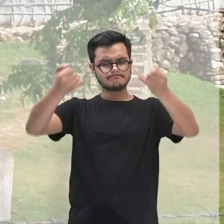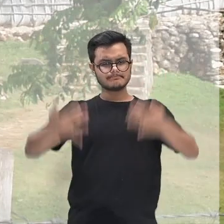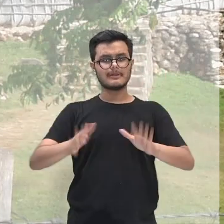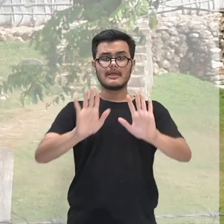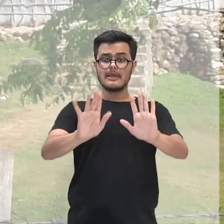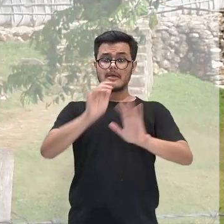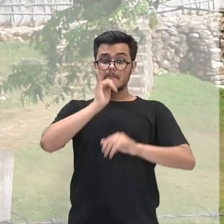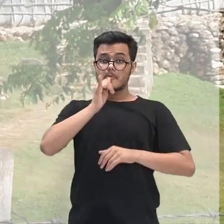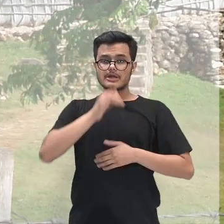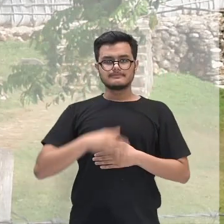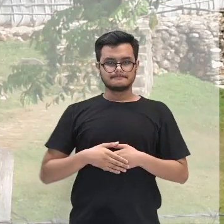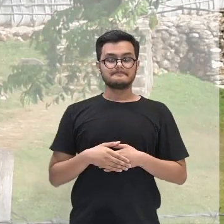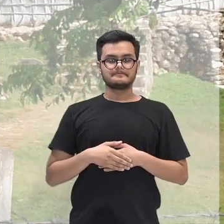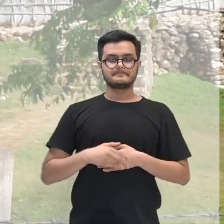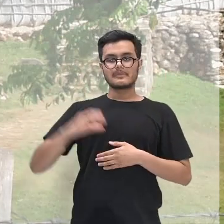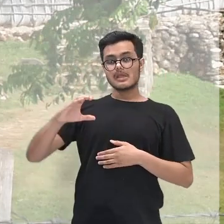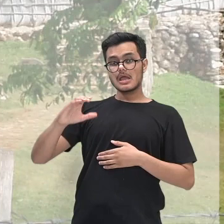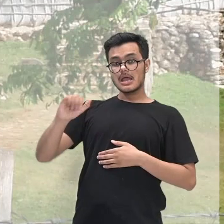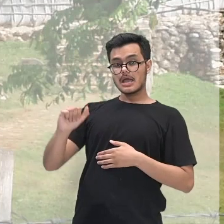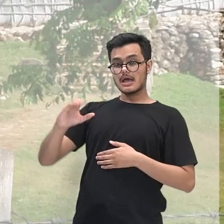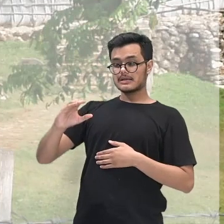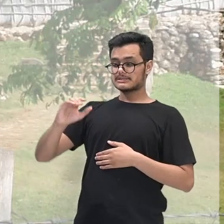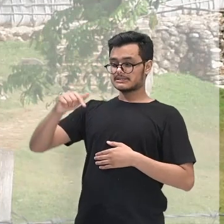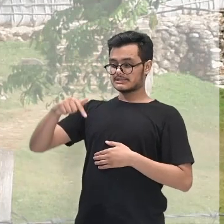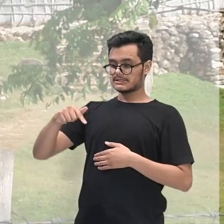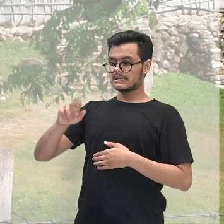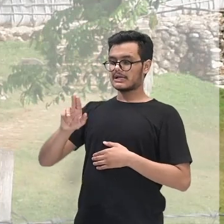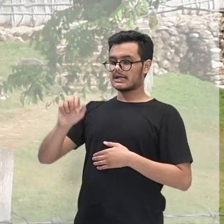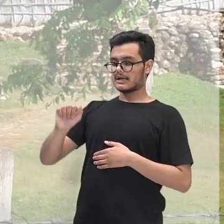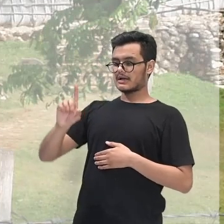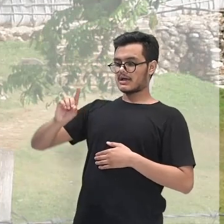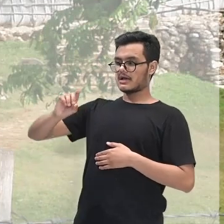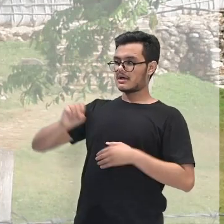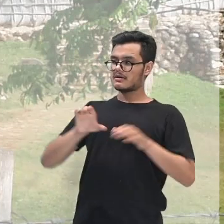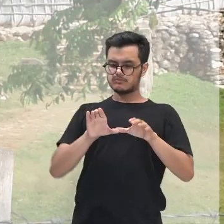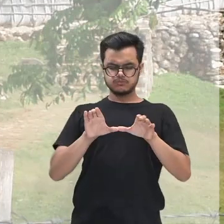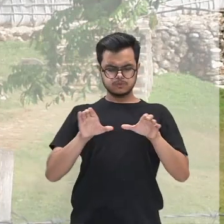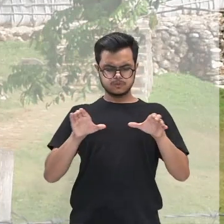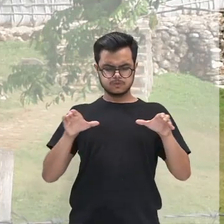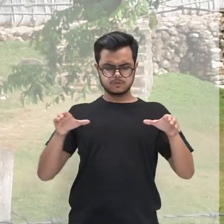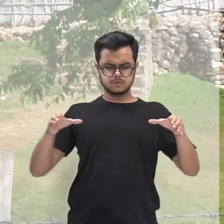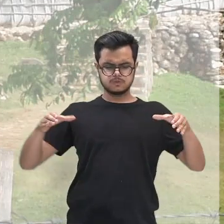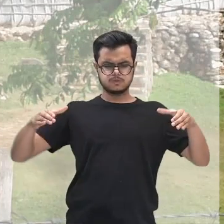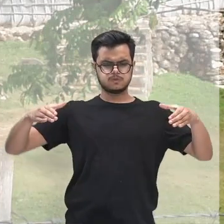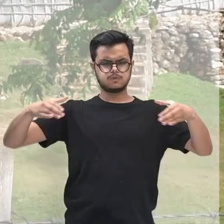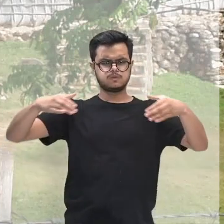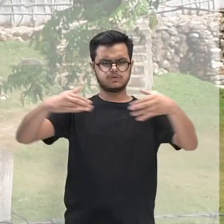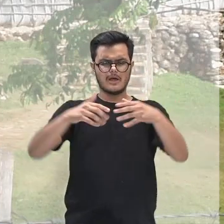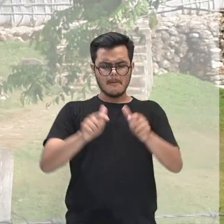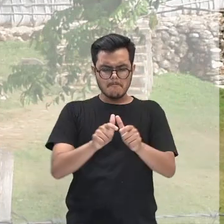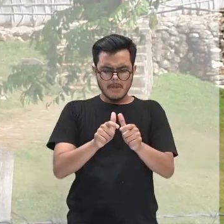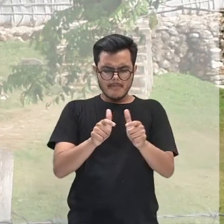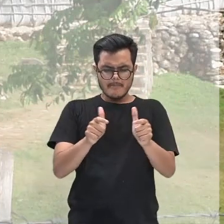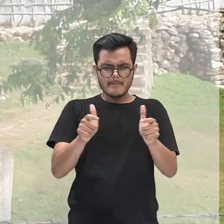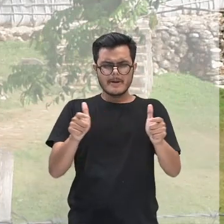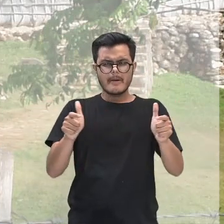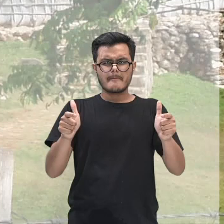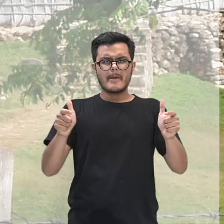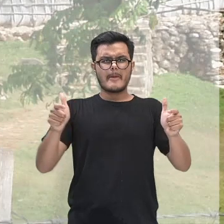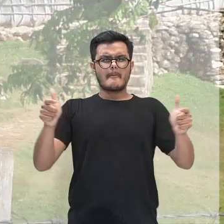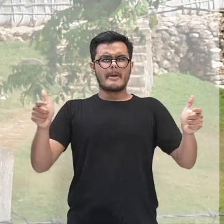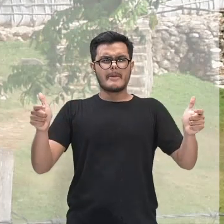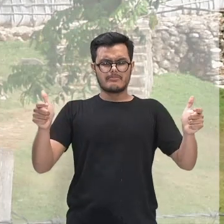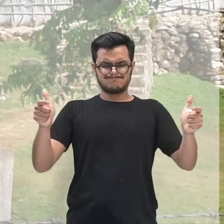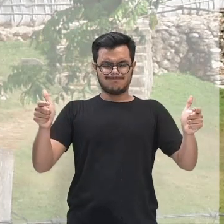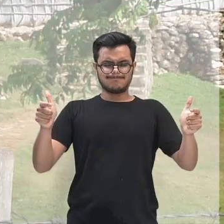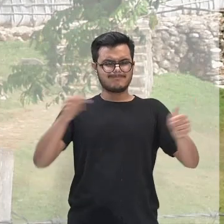cacicados, as grandes aldeias, os cacicados complexos eram compostos por grandes aldeias com populações de até milhares